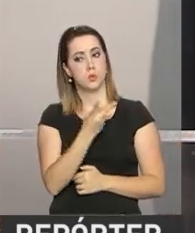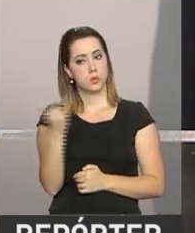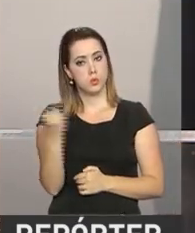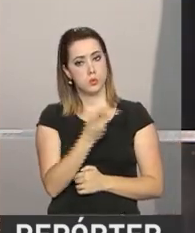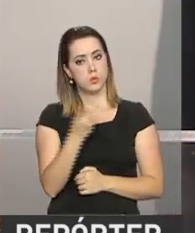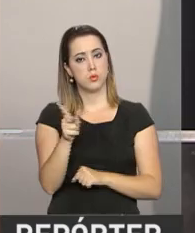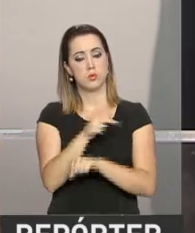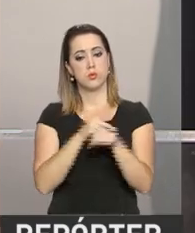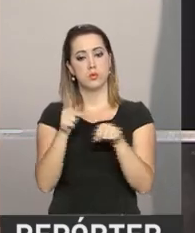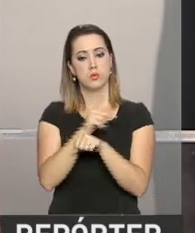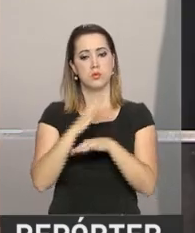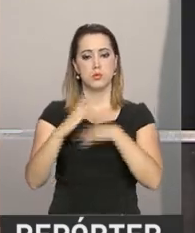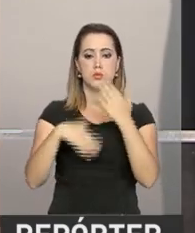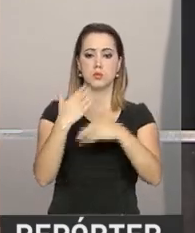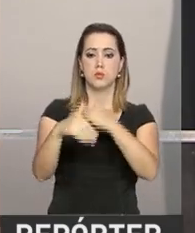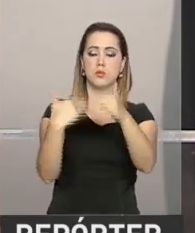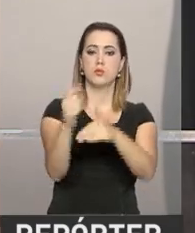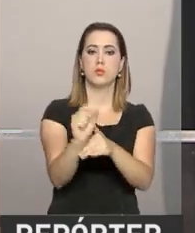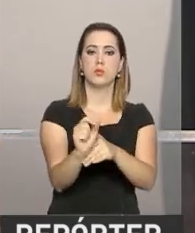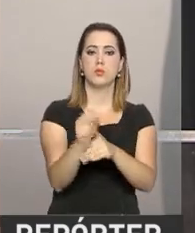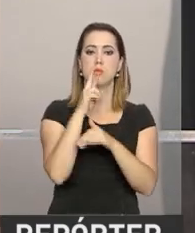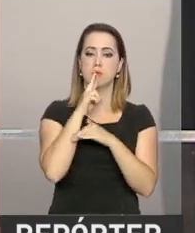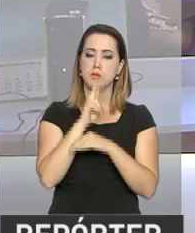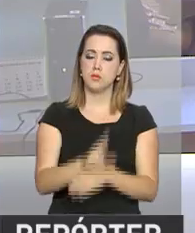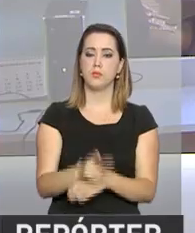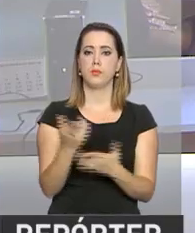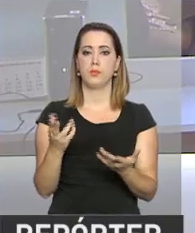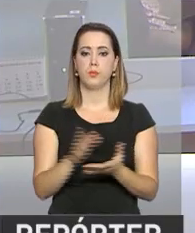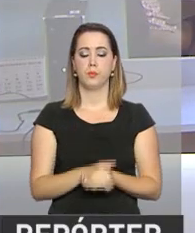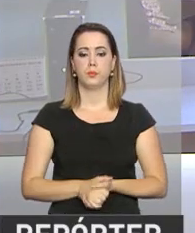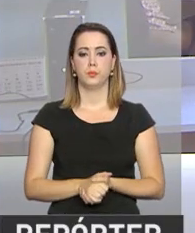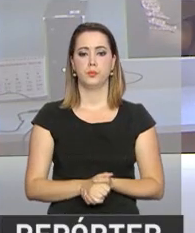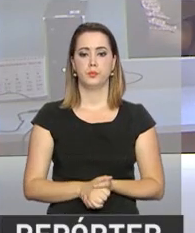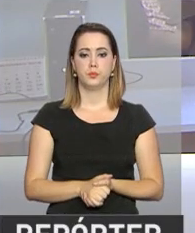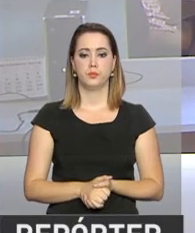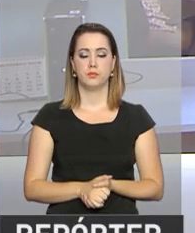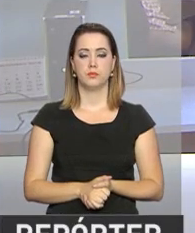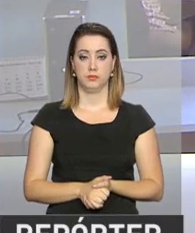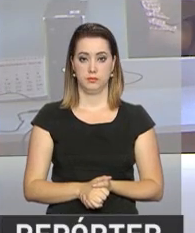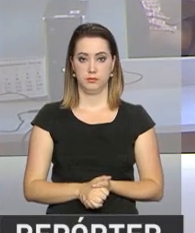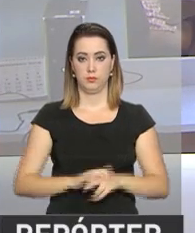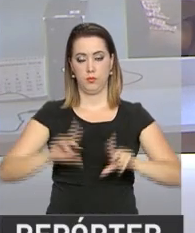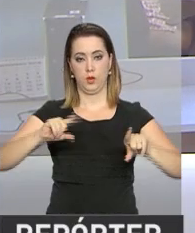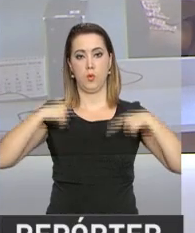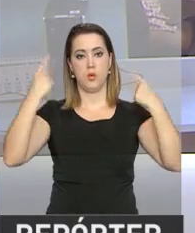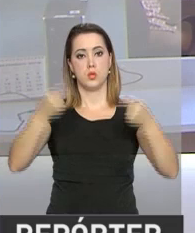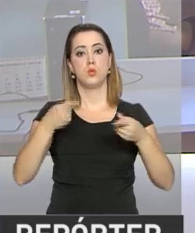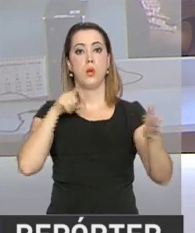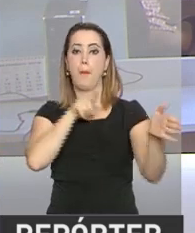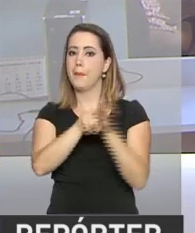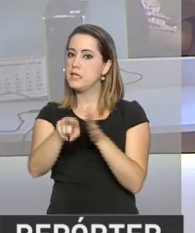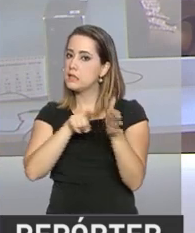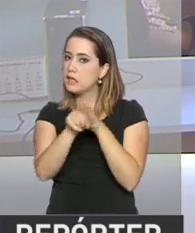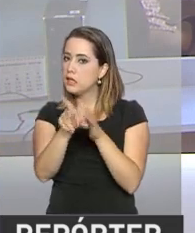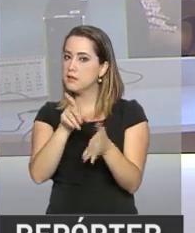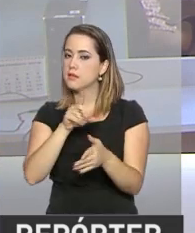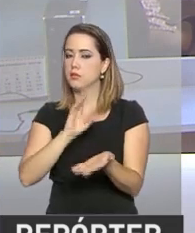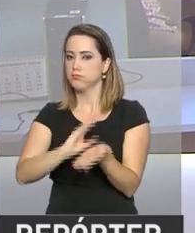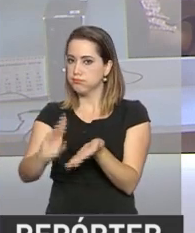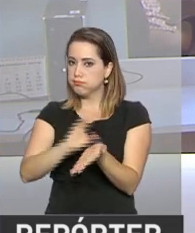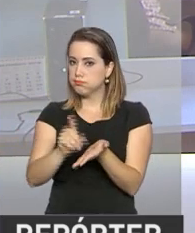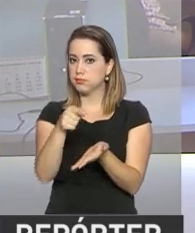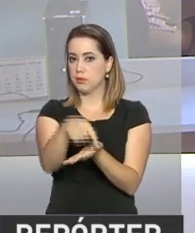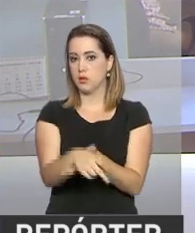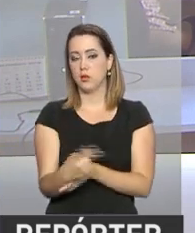é acelerar os resultados o assunto agora é investimento em pesquisas uma Fundação e duas